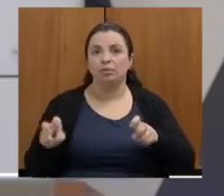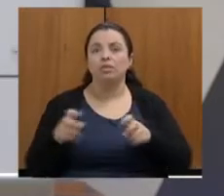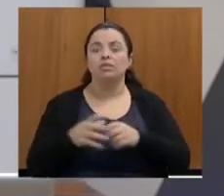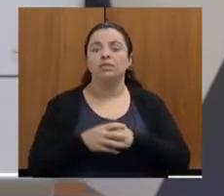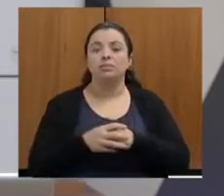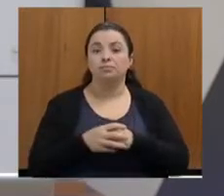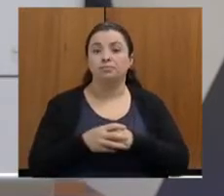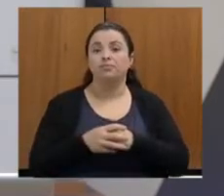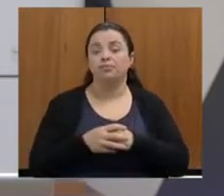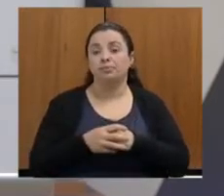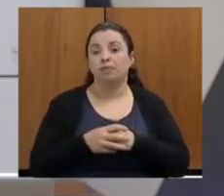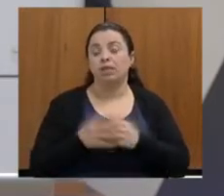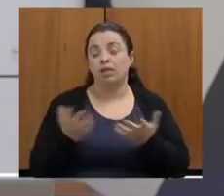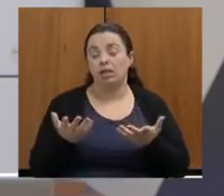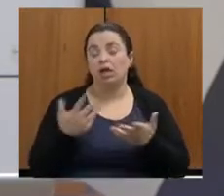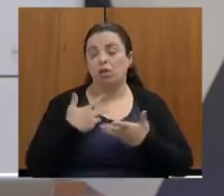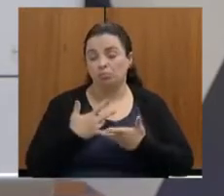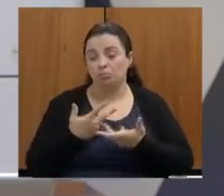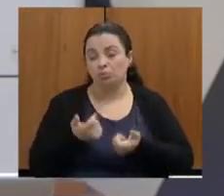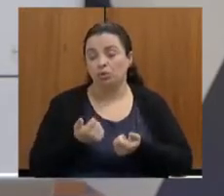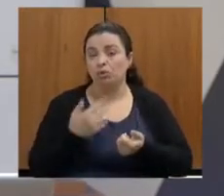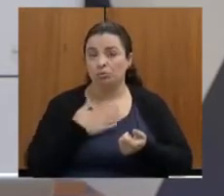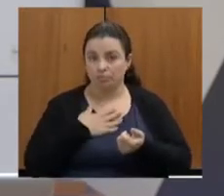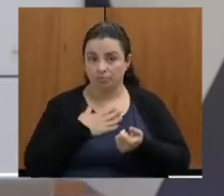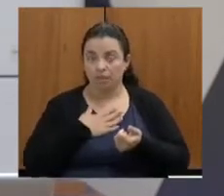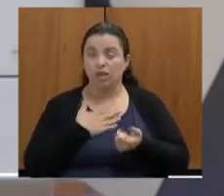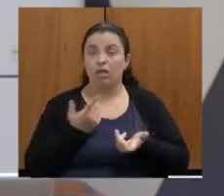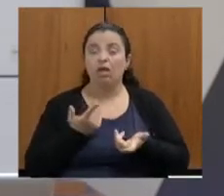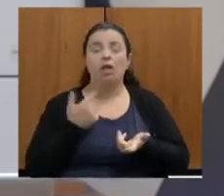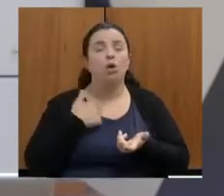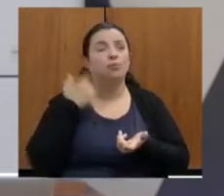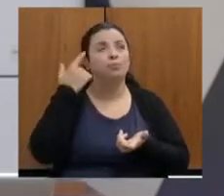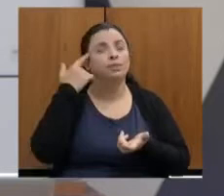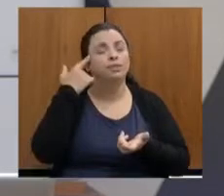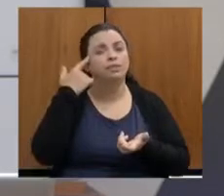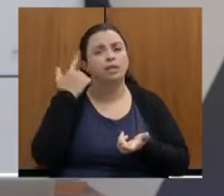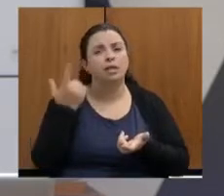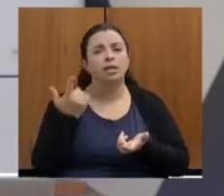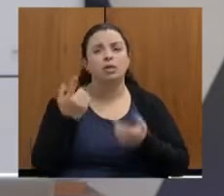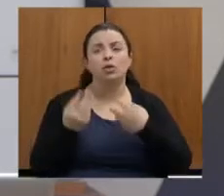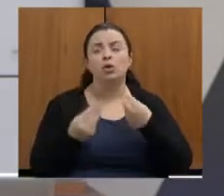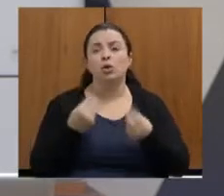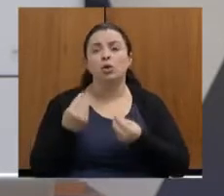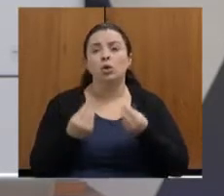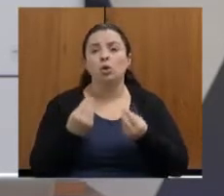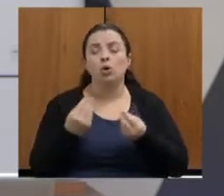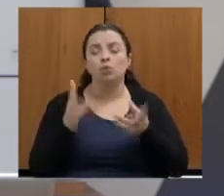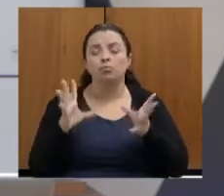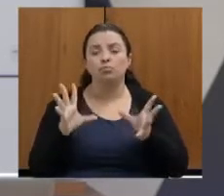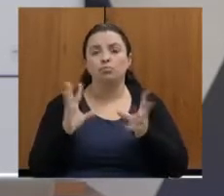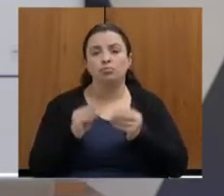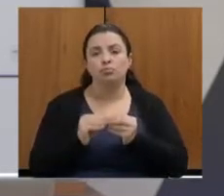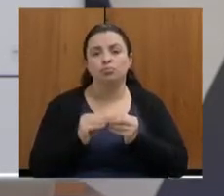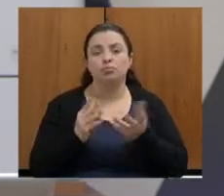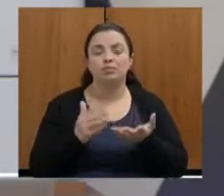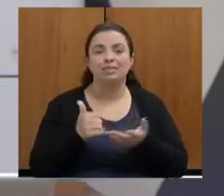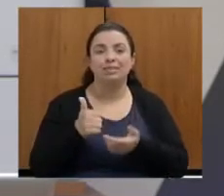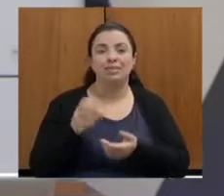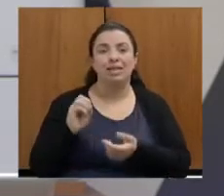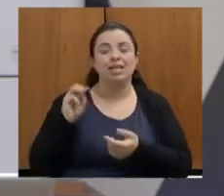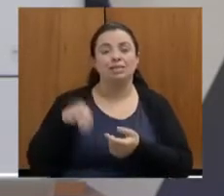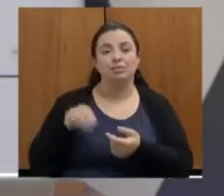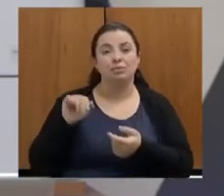e quando me foi feito o convite é eu fiquei pensando muito em cima em como sintetizar em mais ou menos dez